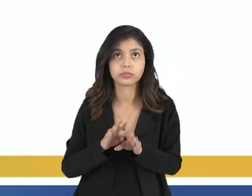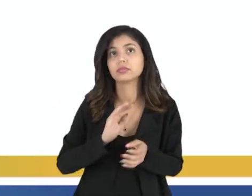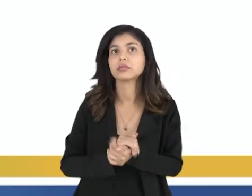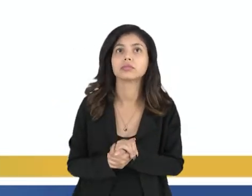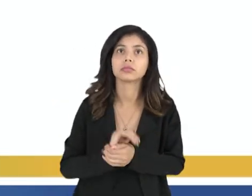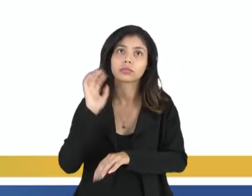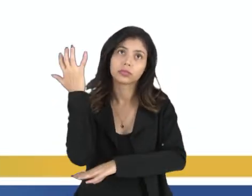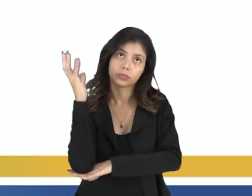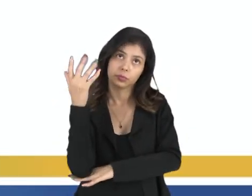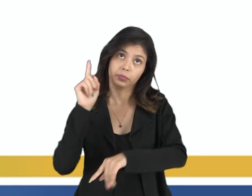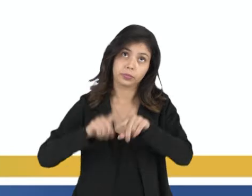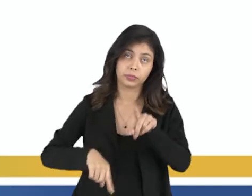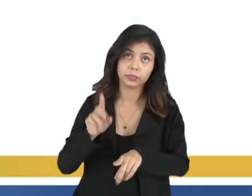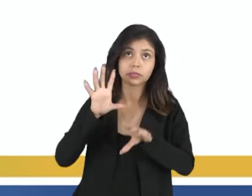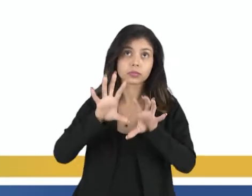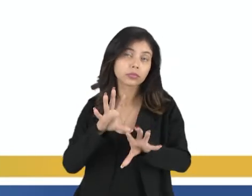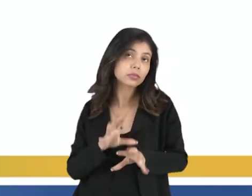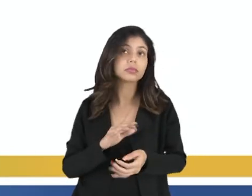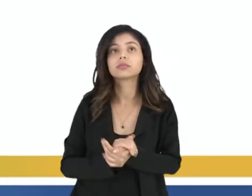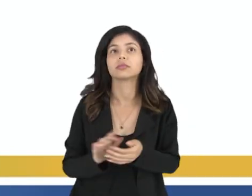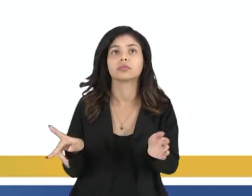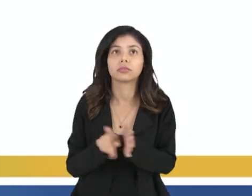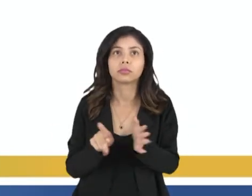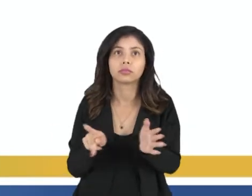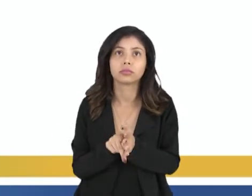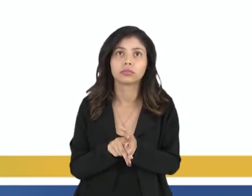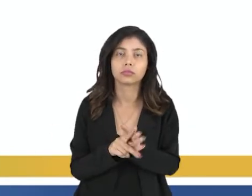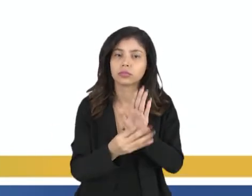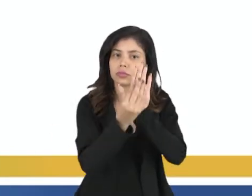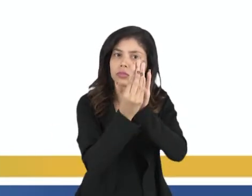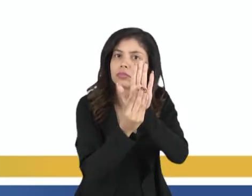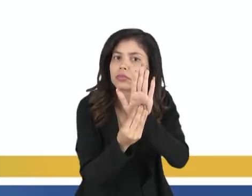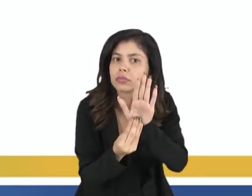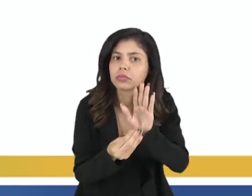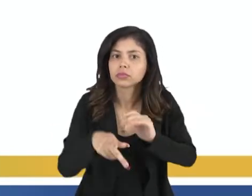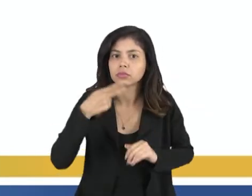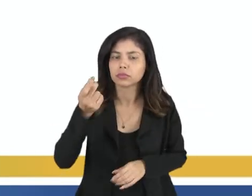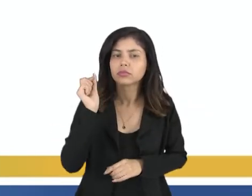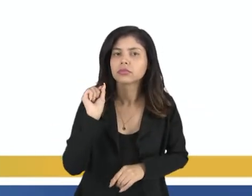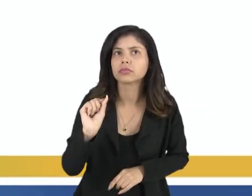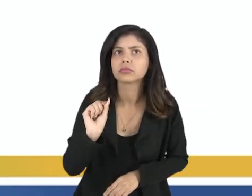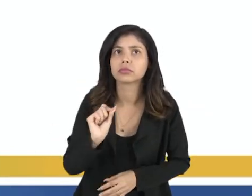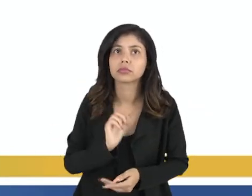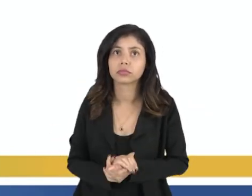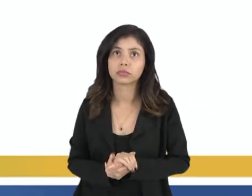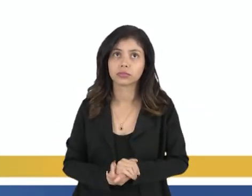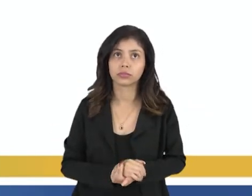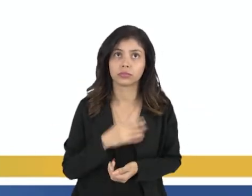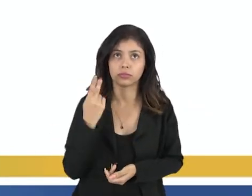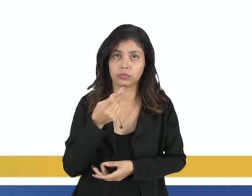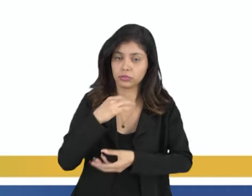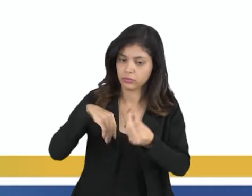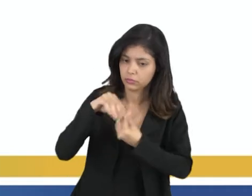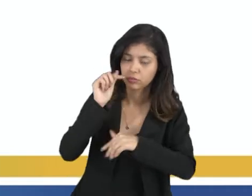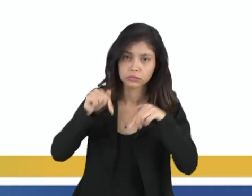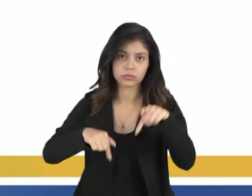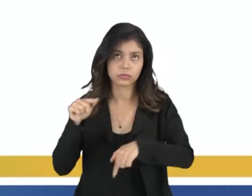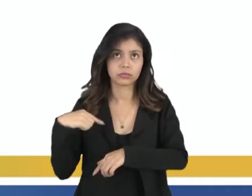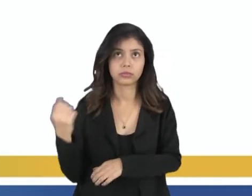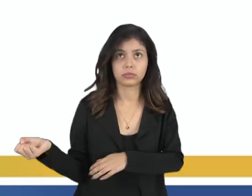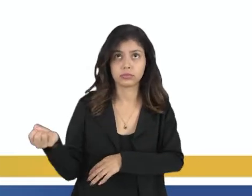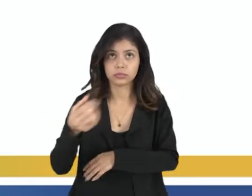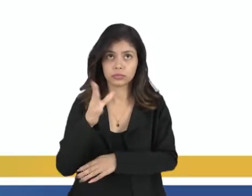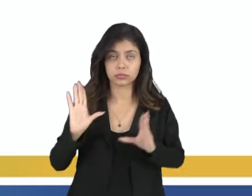da matéria, isto é, da sua composição. Dizemos que ocorreu uma reação química, pois